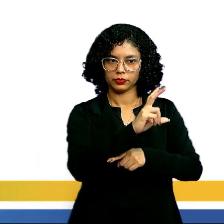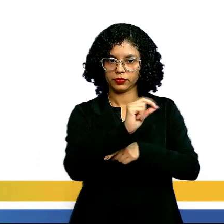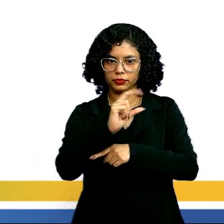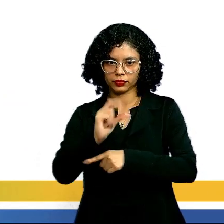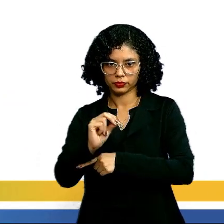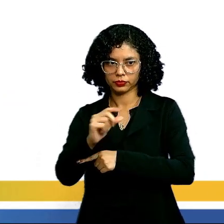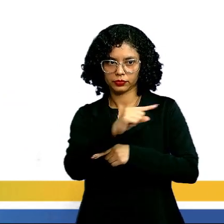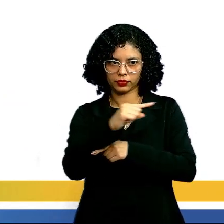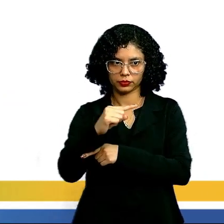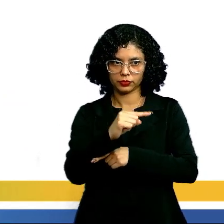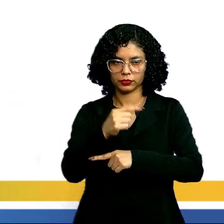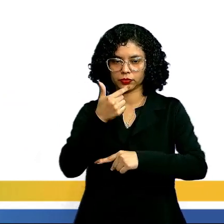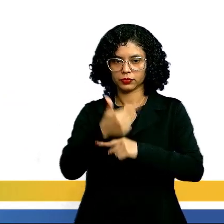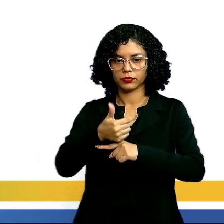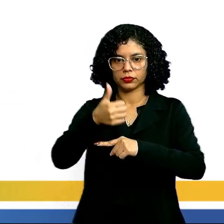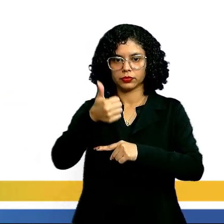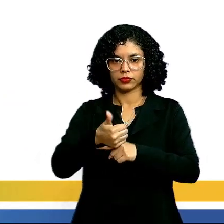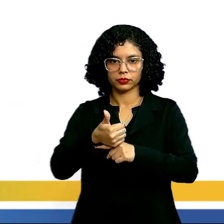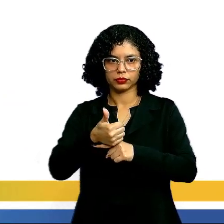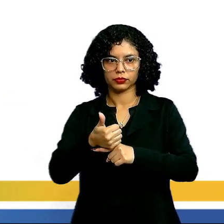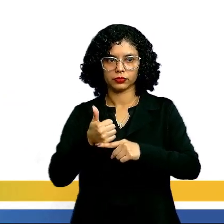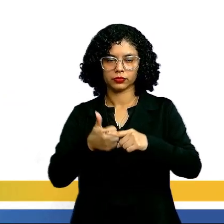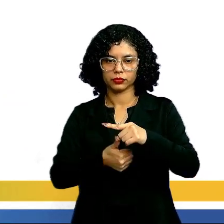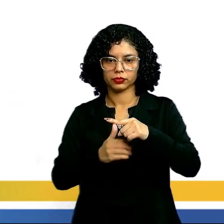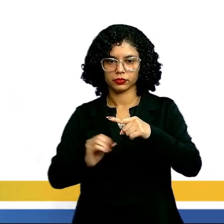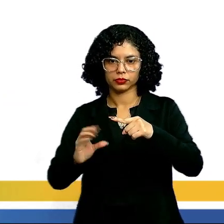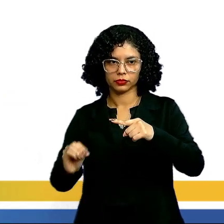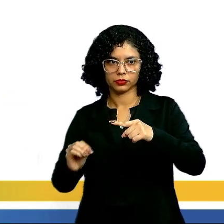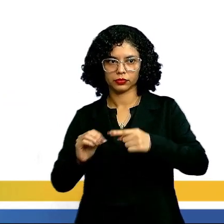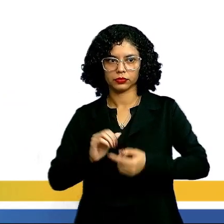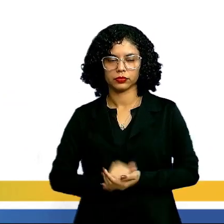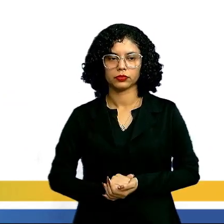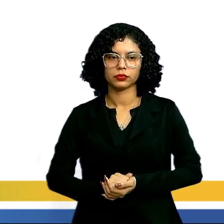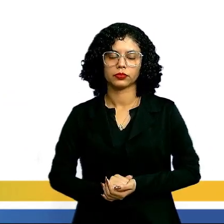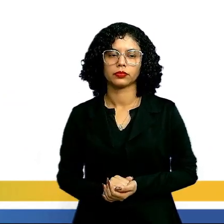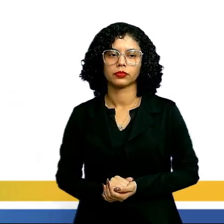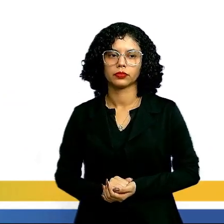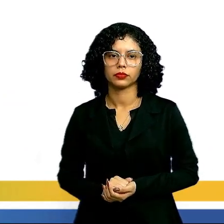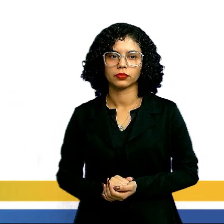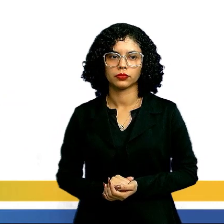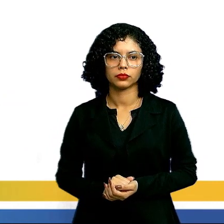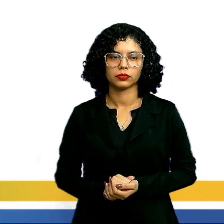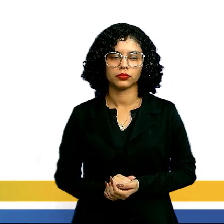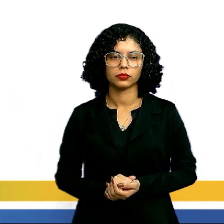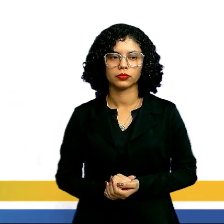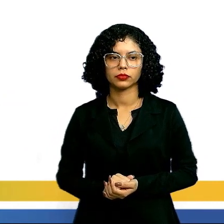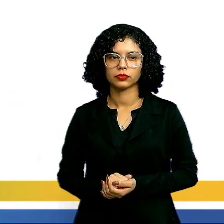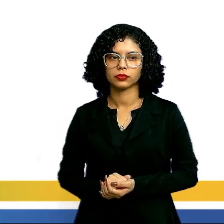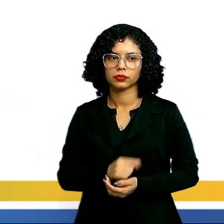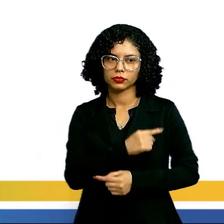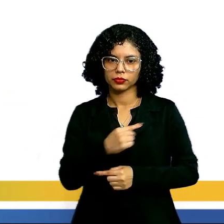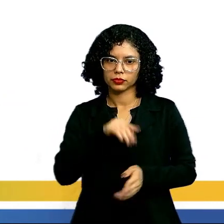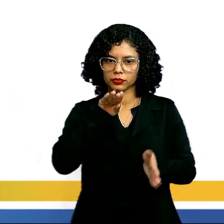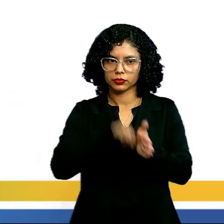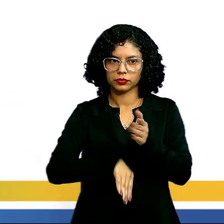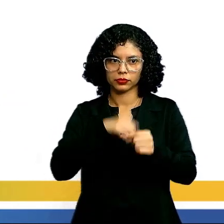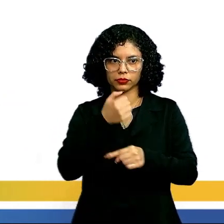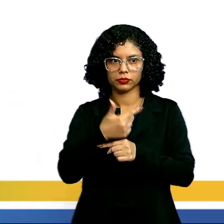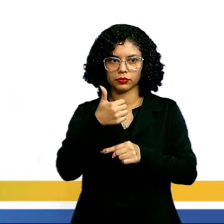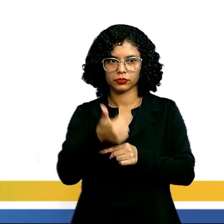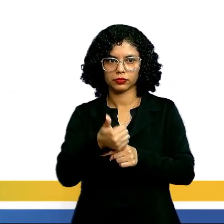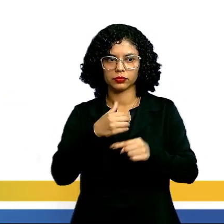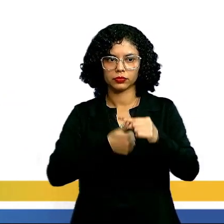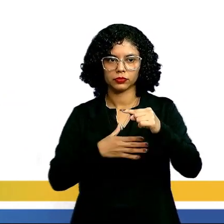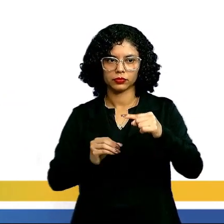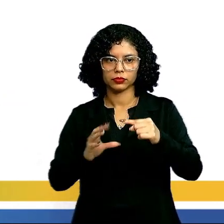O total de votados, total de votos que nós tivemos foram 500. Então vai ficar 500 menos 21